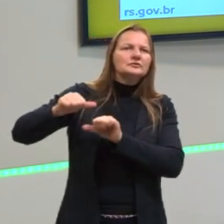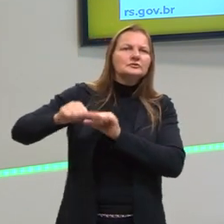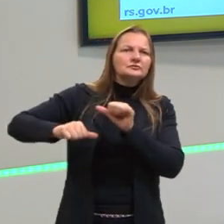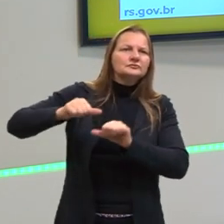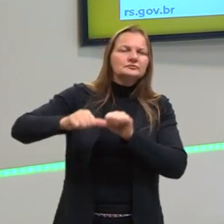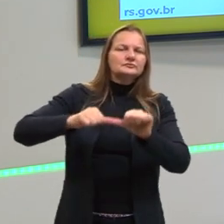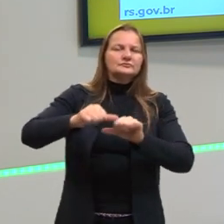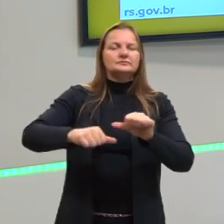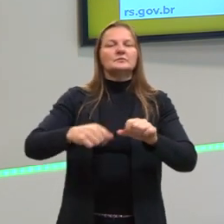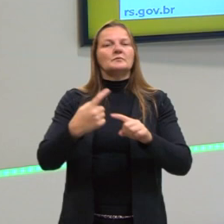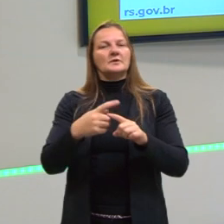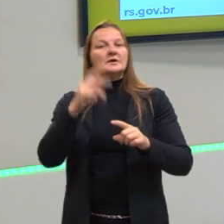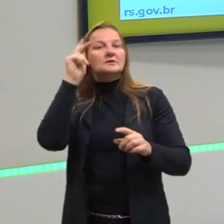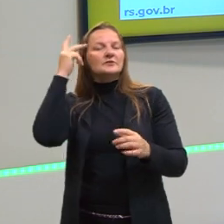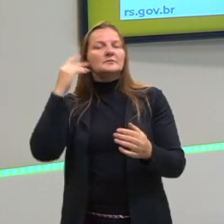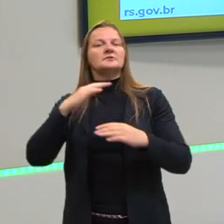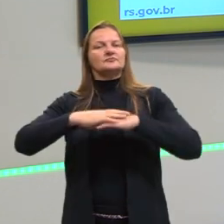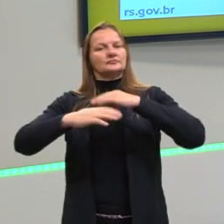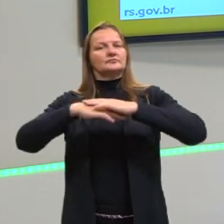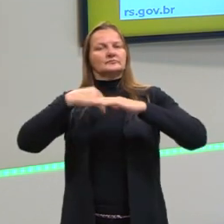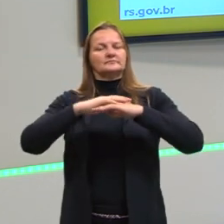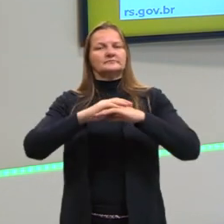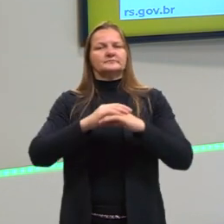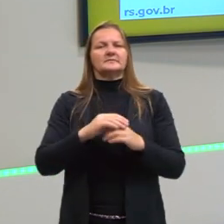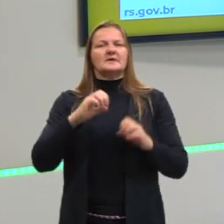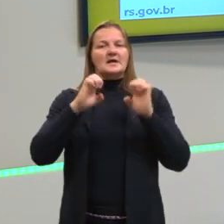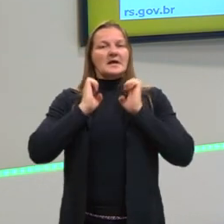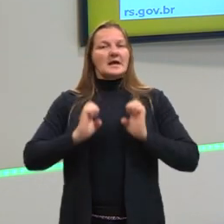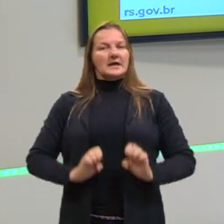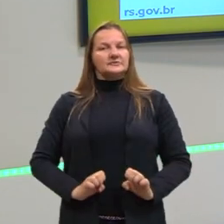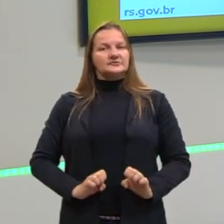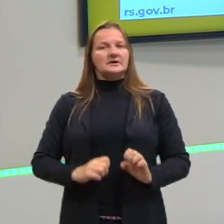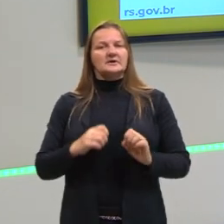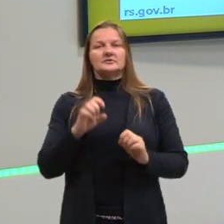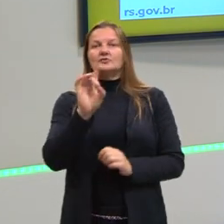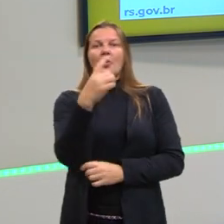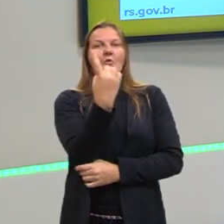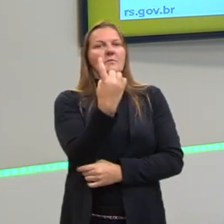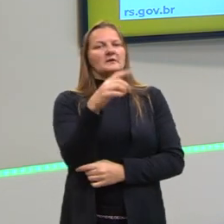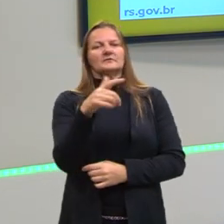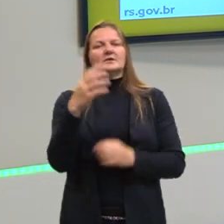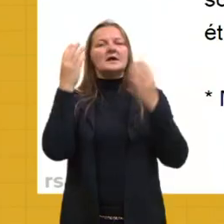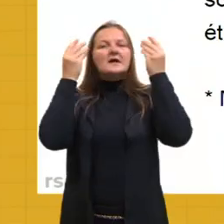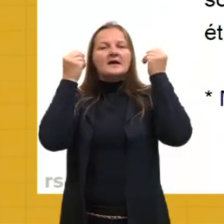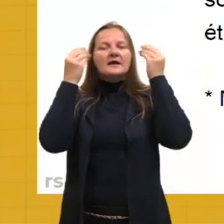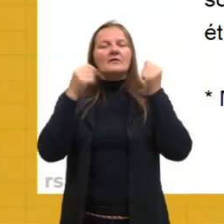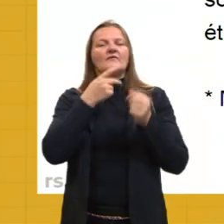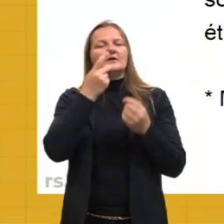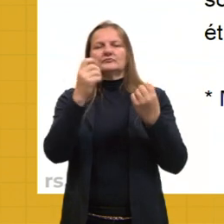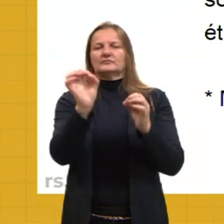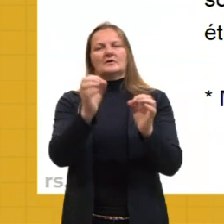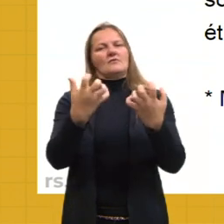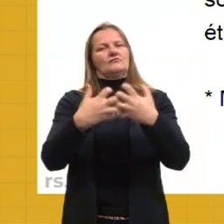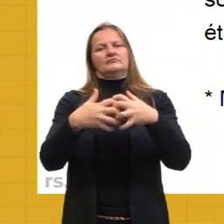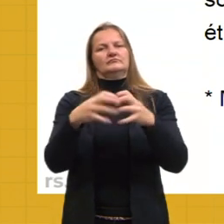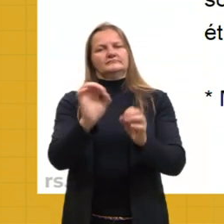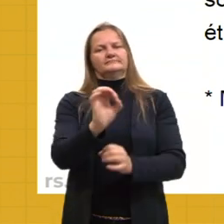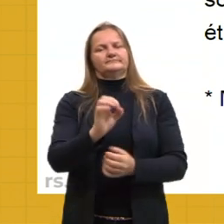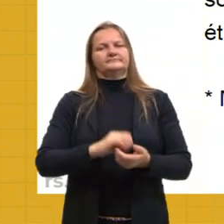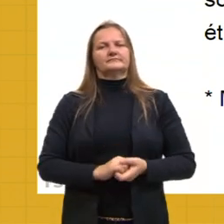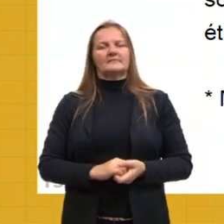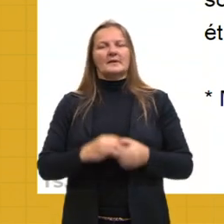historicamente construídos Então essa questão de ter uma ética necessária Universal do Rei que eu não funciona Oi e